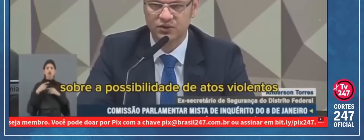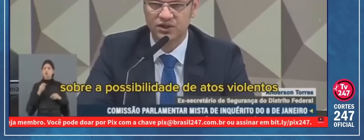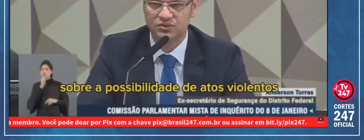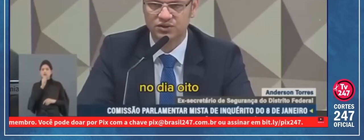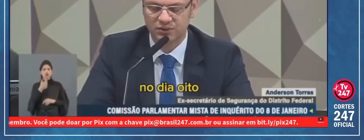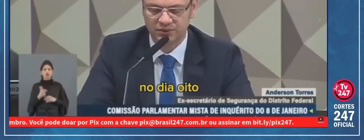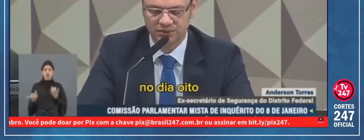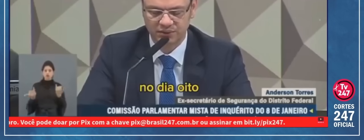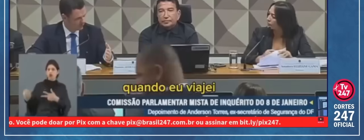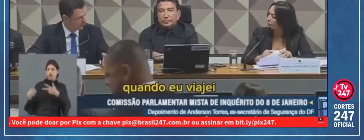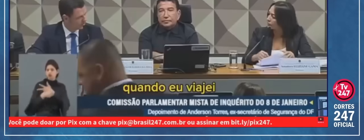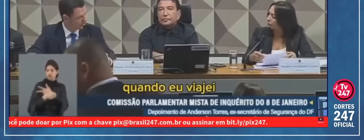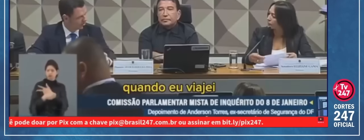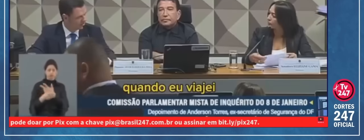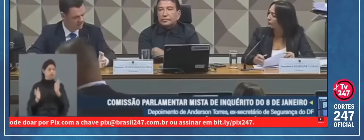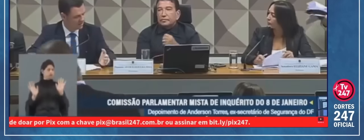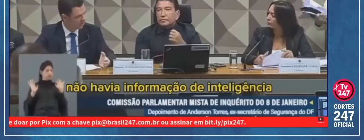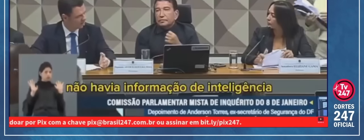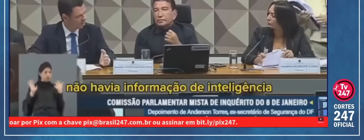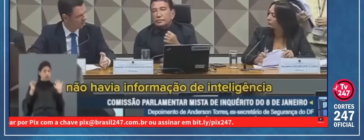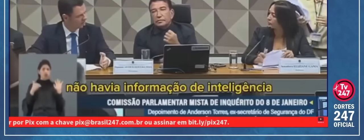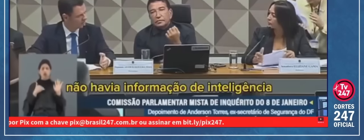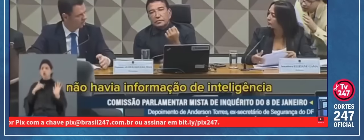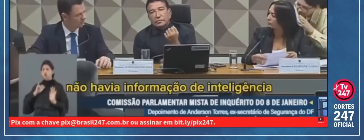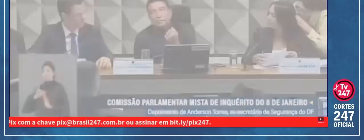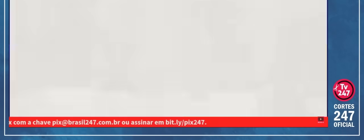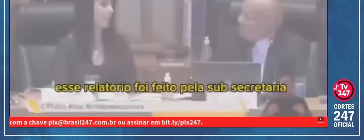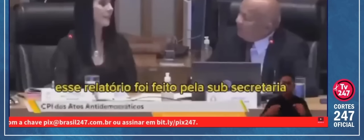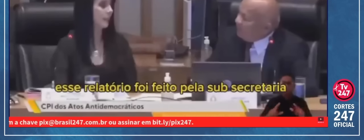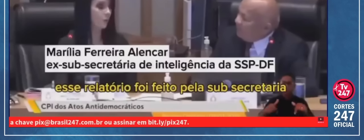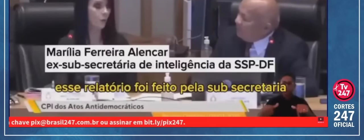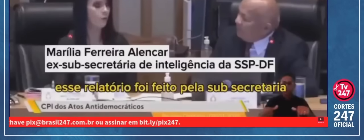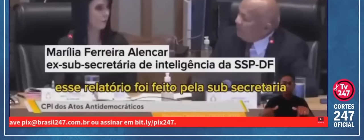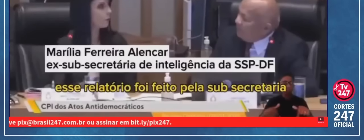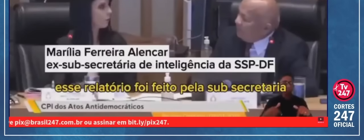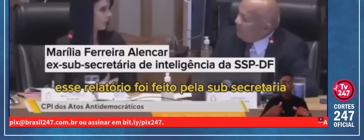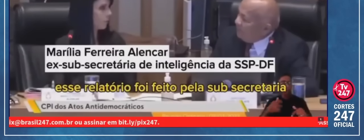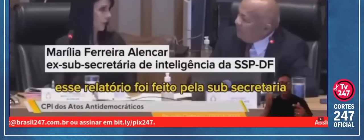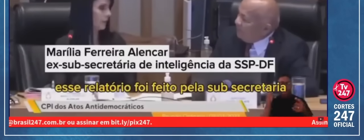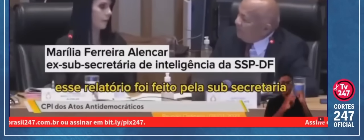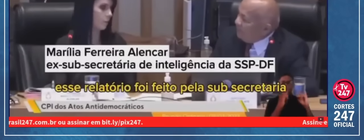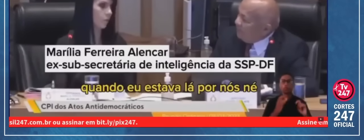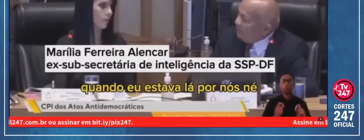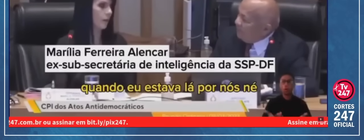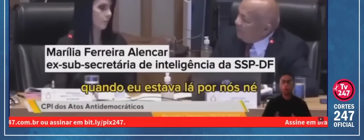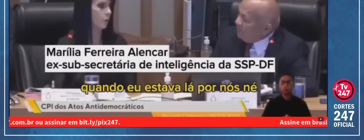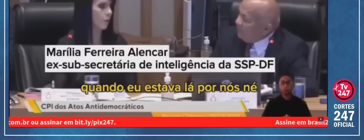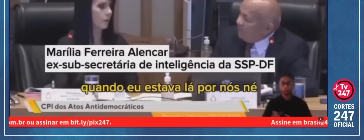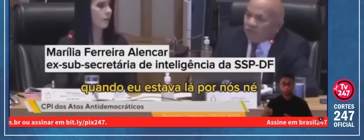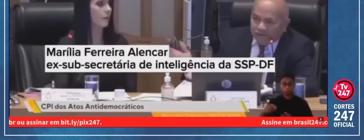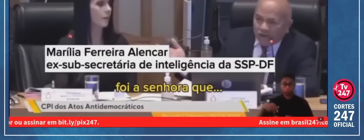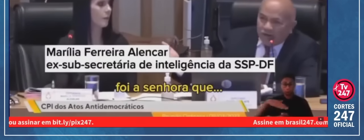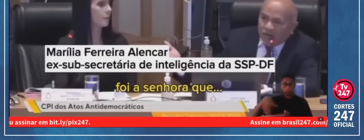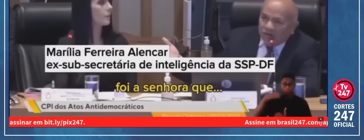de Atos violentos no dia 8 quando eu viajei não havia informação de inteligência esse relatório foi feito pela subsecretaria quando eu estava